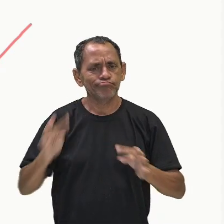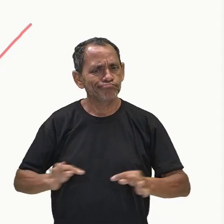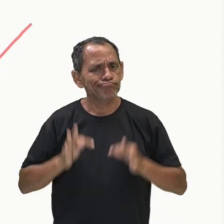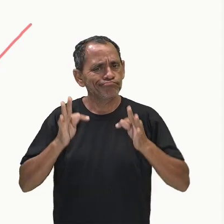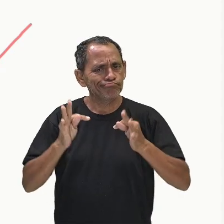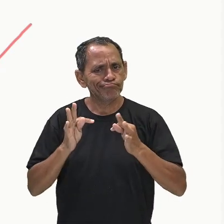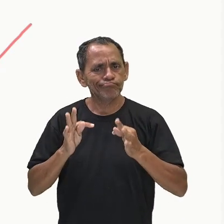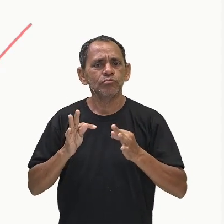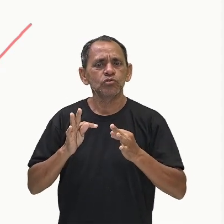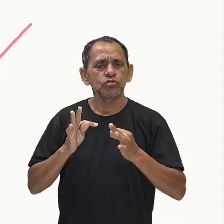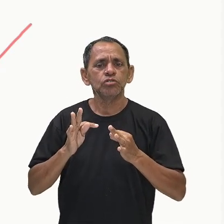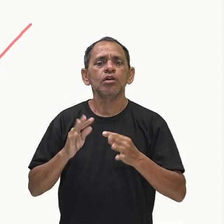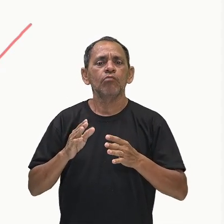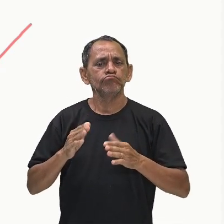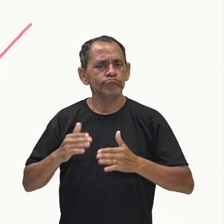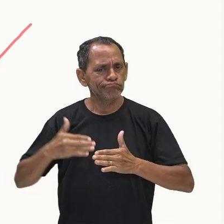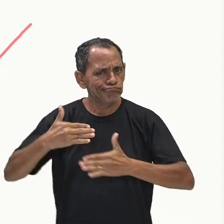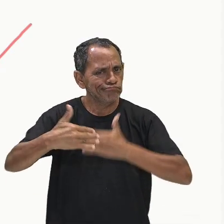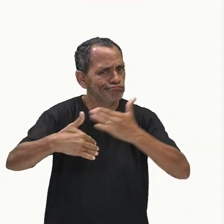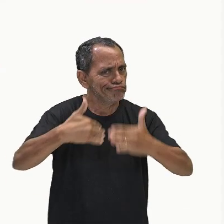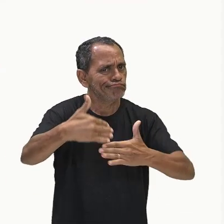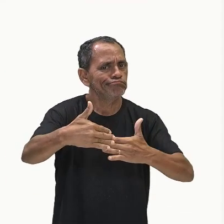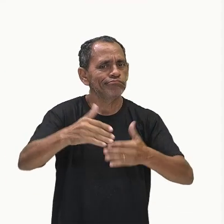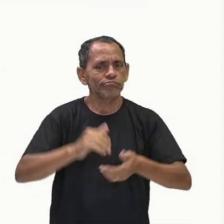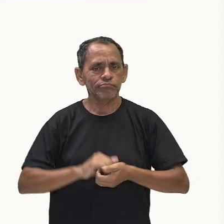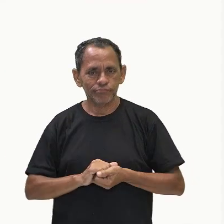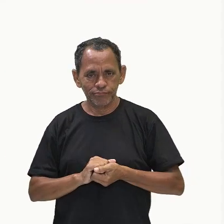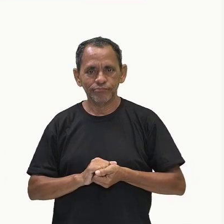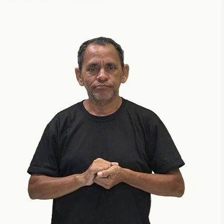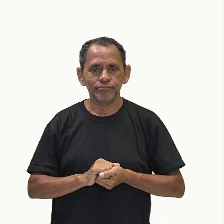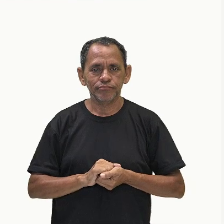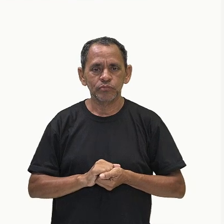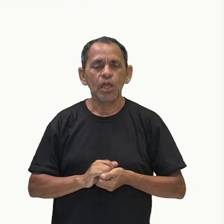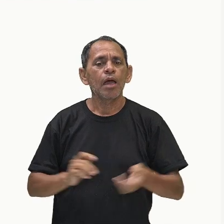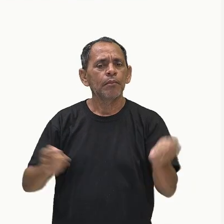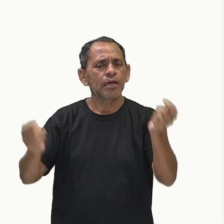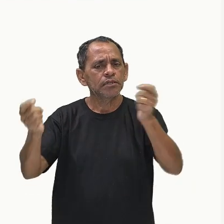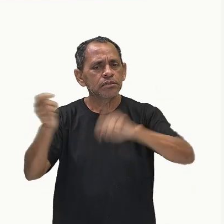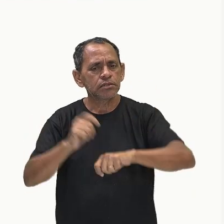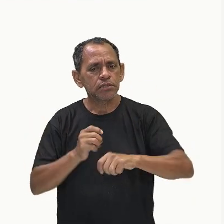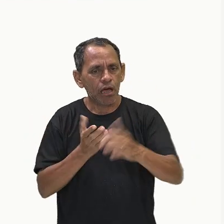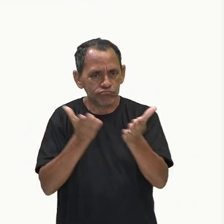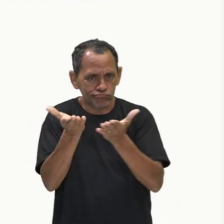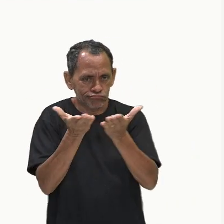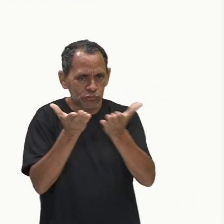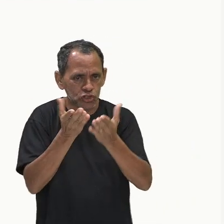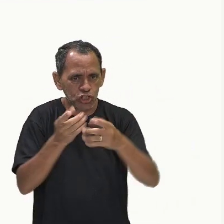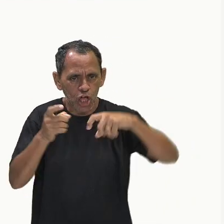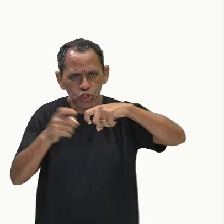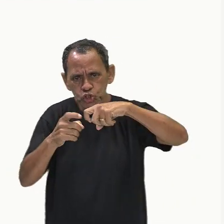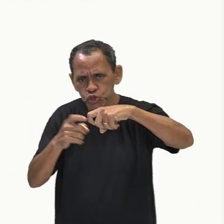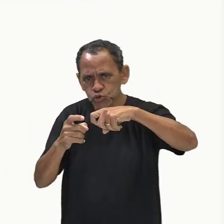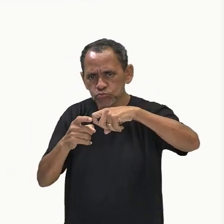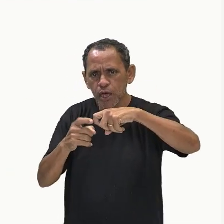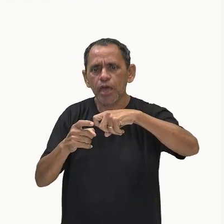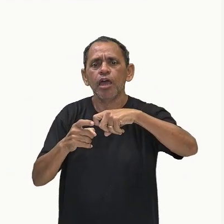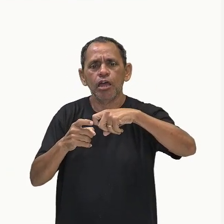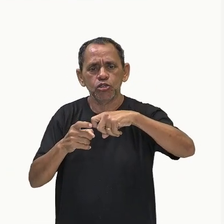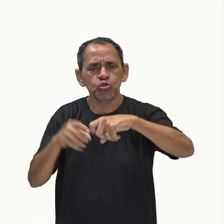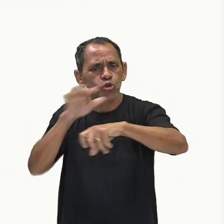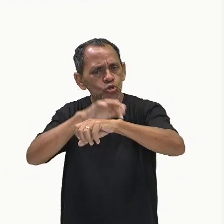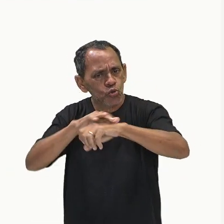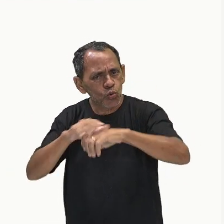avançou para permitir o diagnóstico dessas várias doenças, e vejam aí a lista delas. doenças de